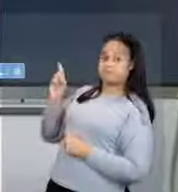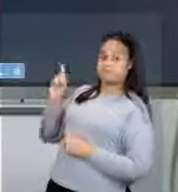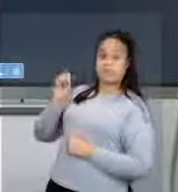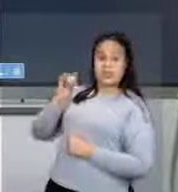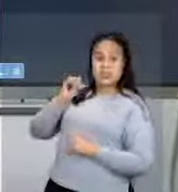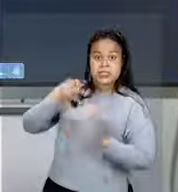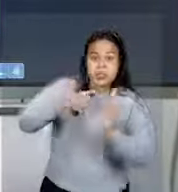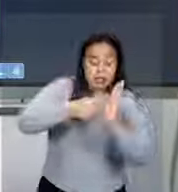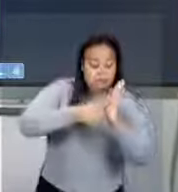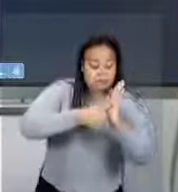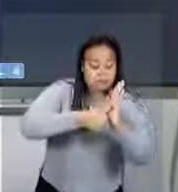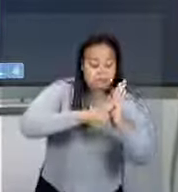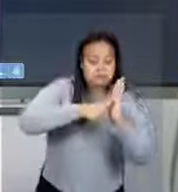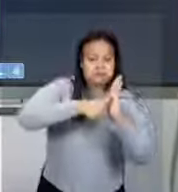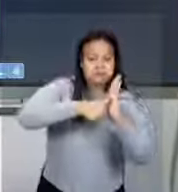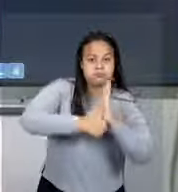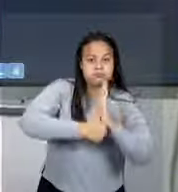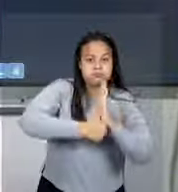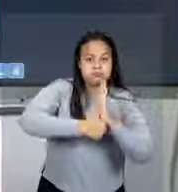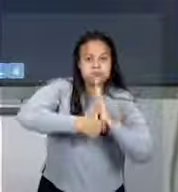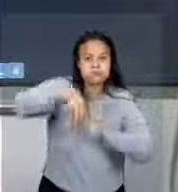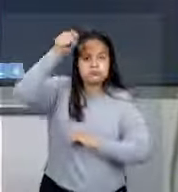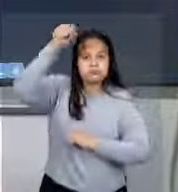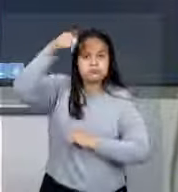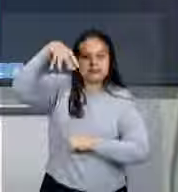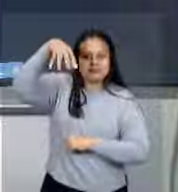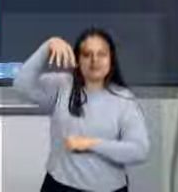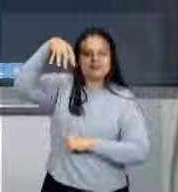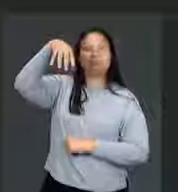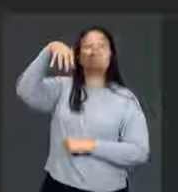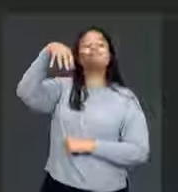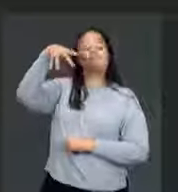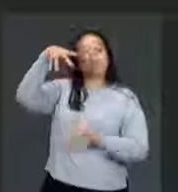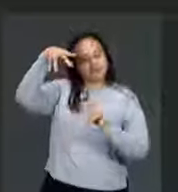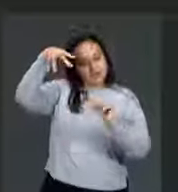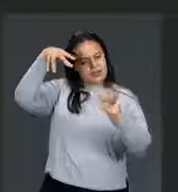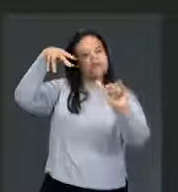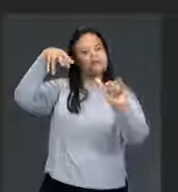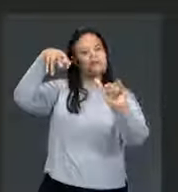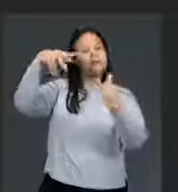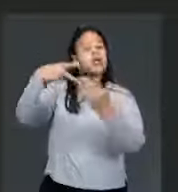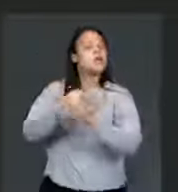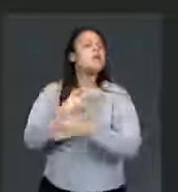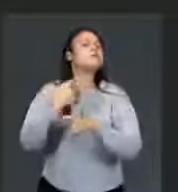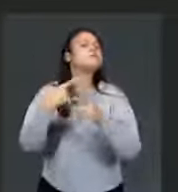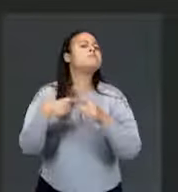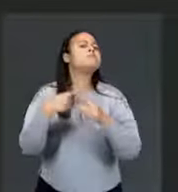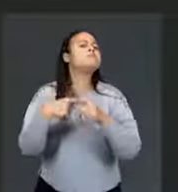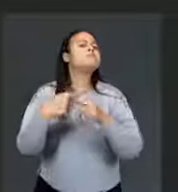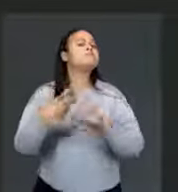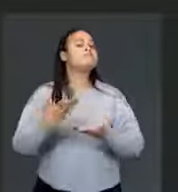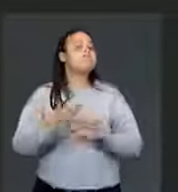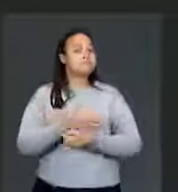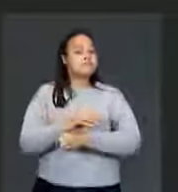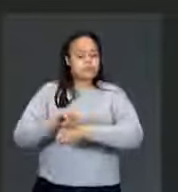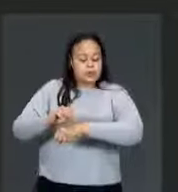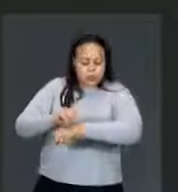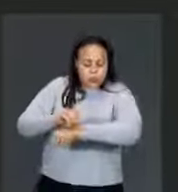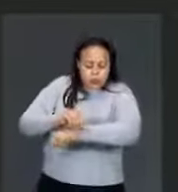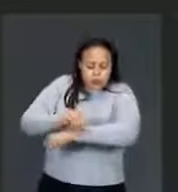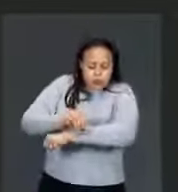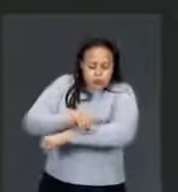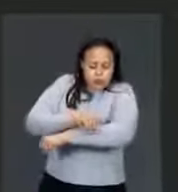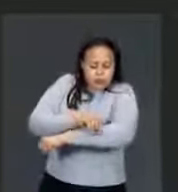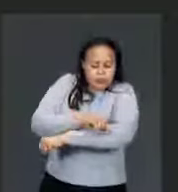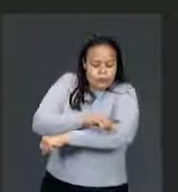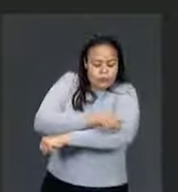interruptora, imediatamente essa lâmpada vai se acender. Isso acontece porque uma corrente elétrica